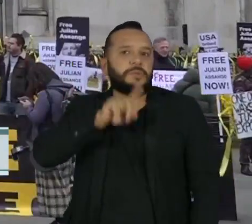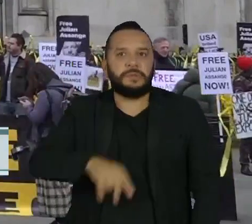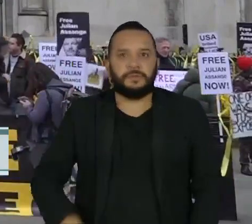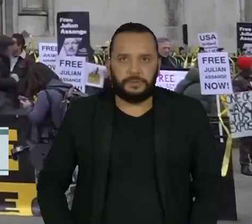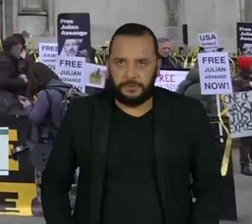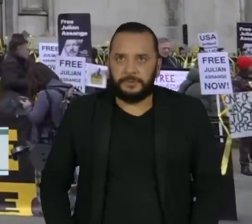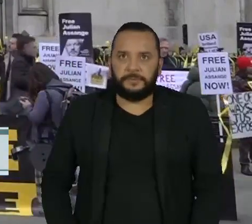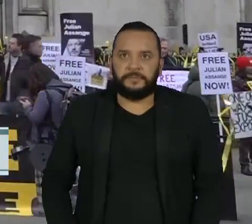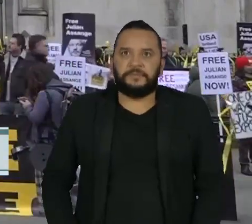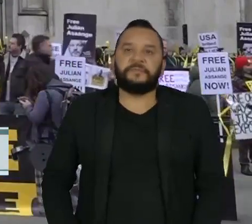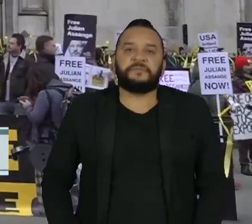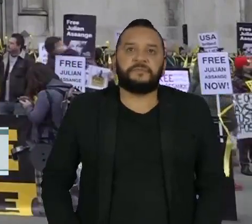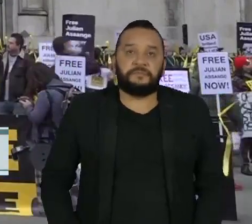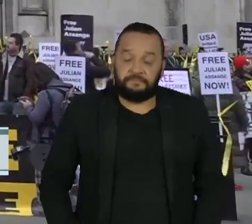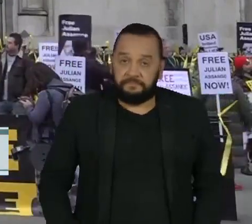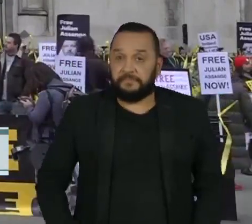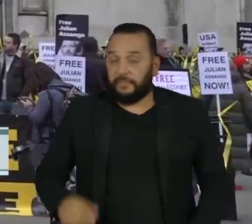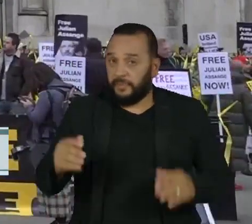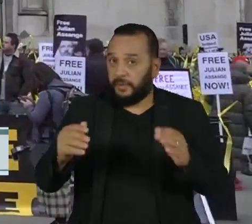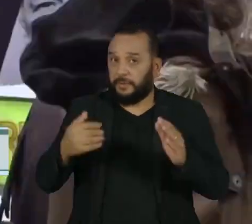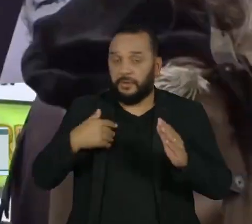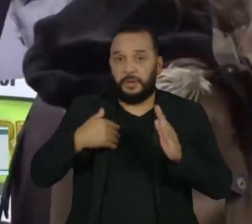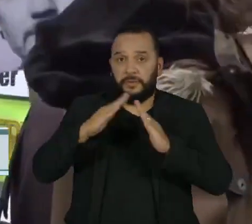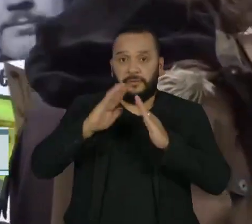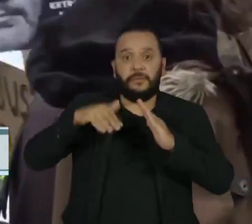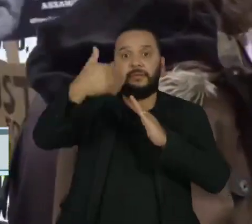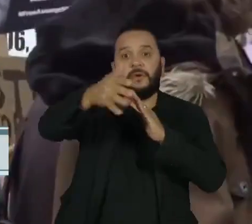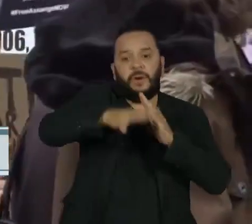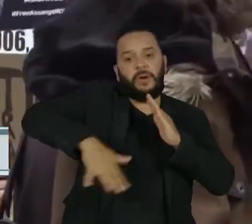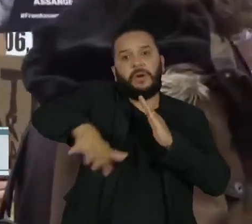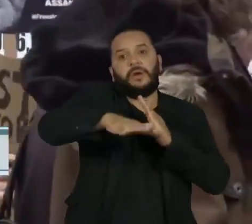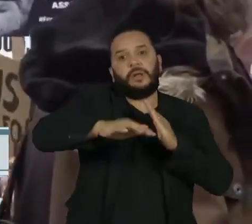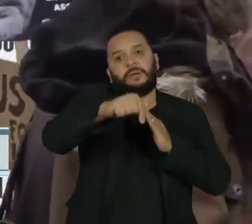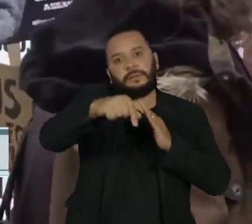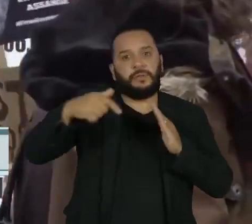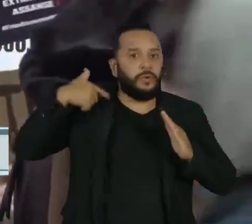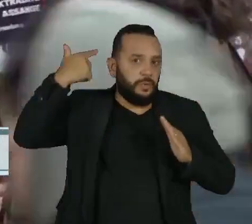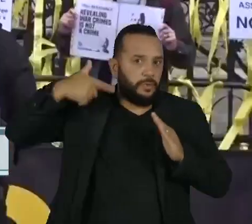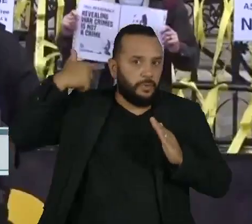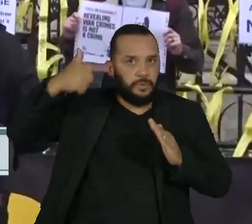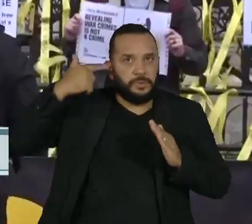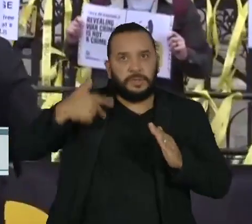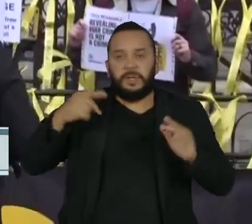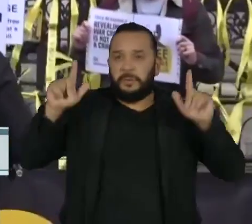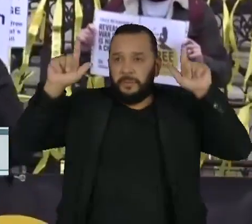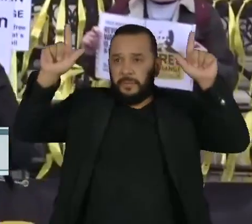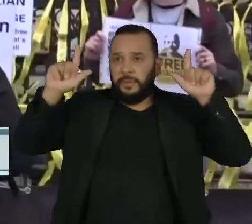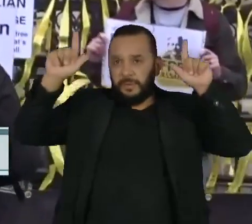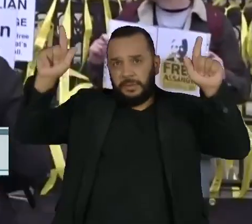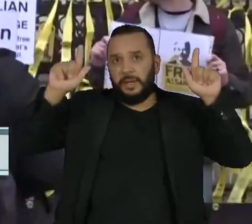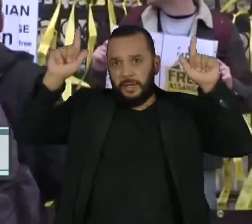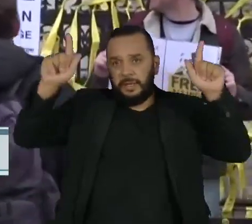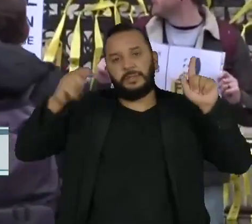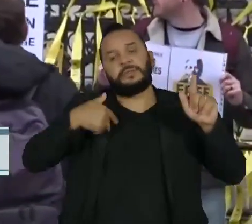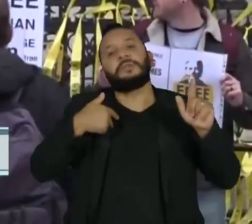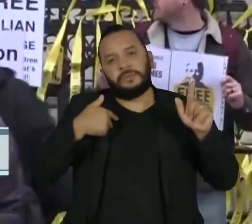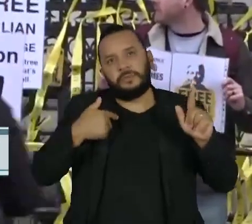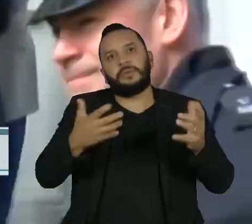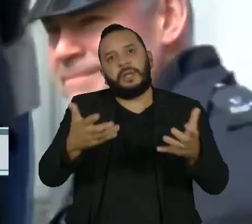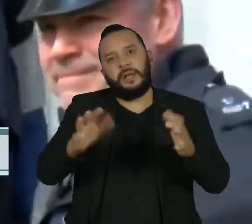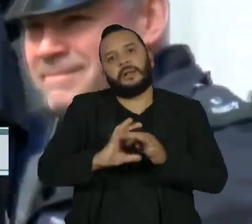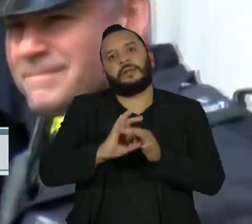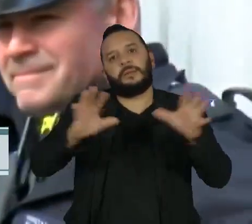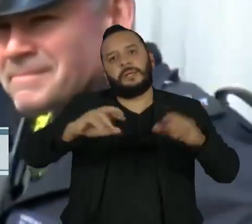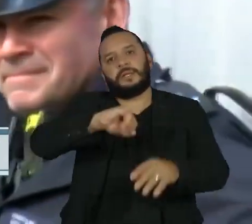Do lado de fora da Corte Superior Britânica, em Londres, protesto pela liberdade de Julian Assange. Ele